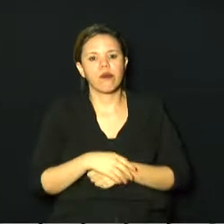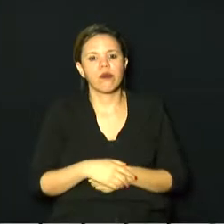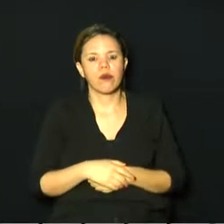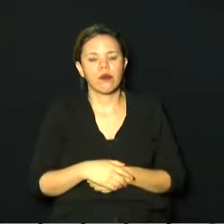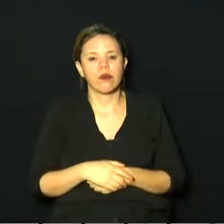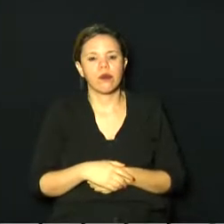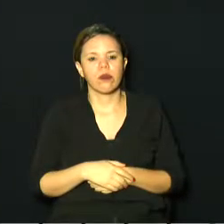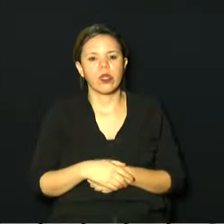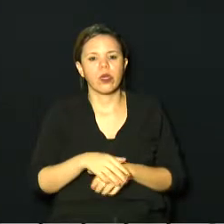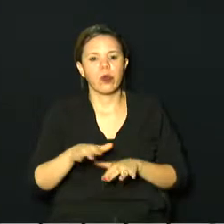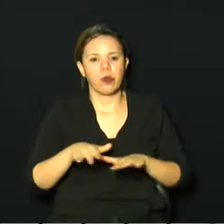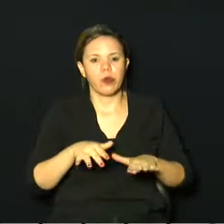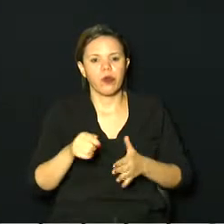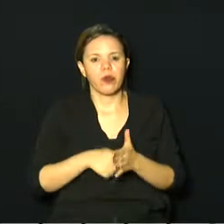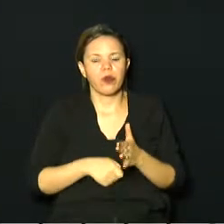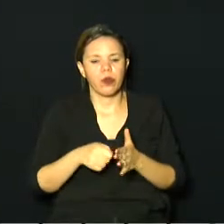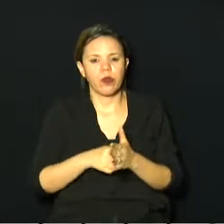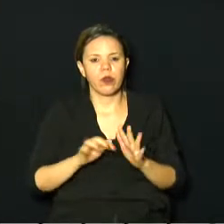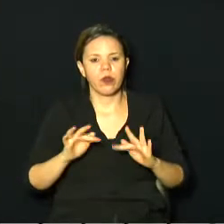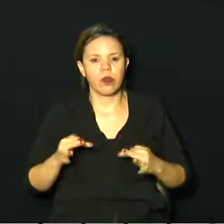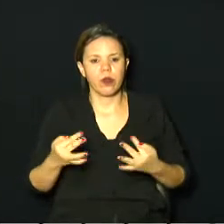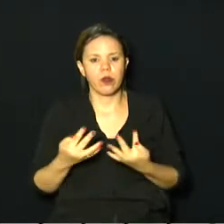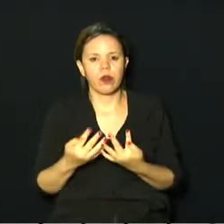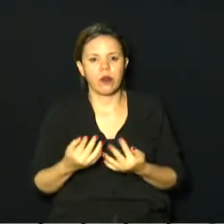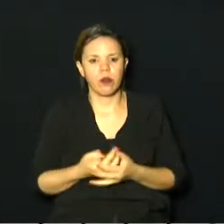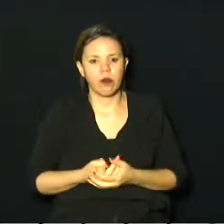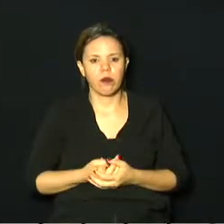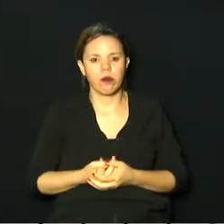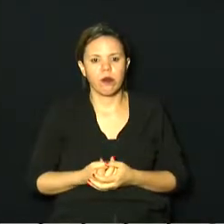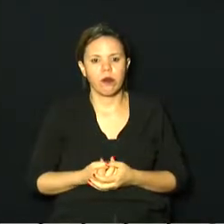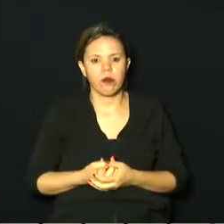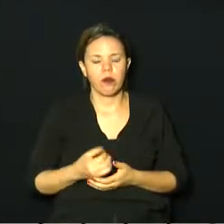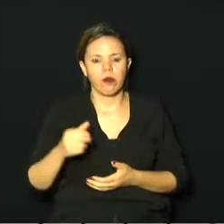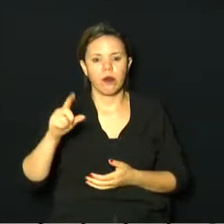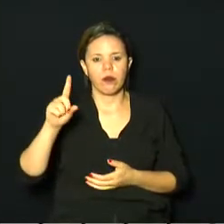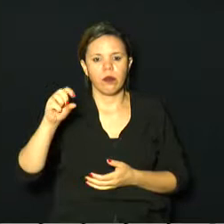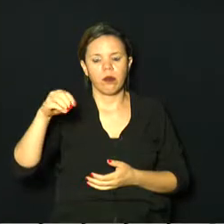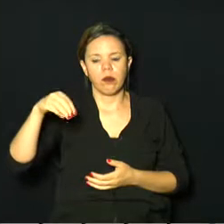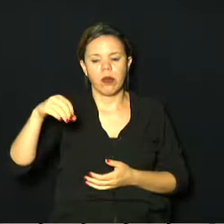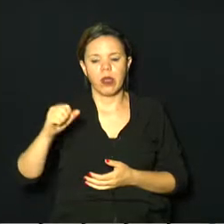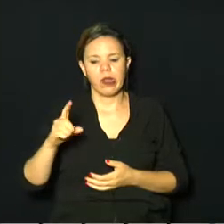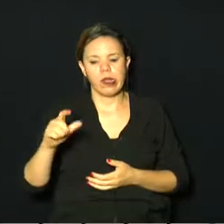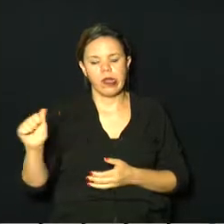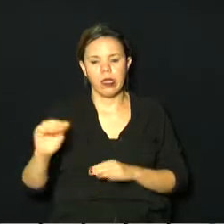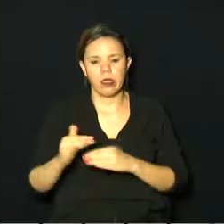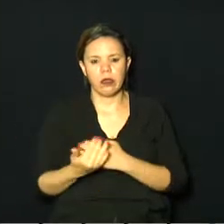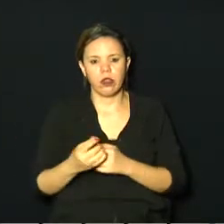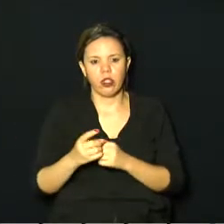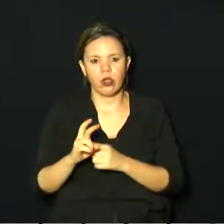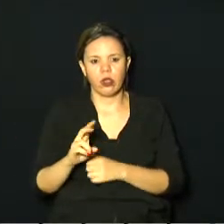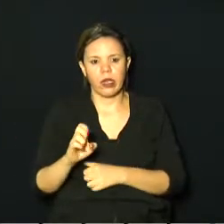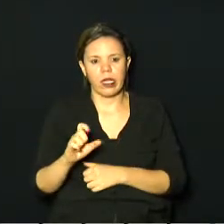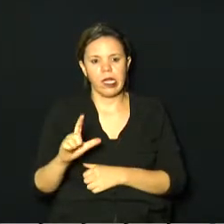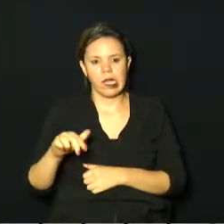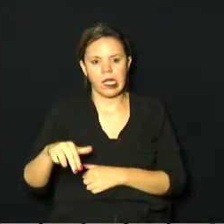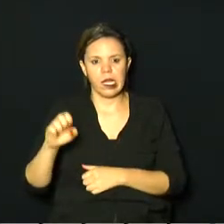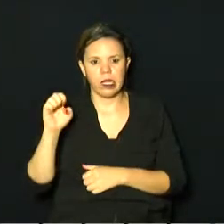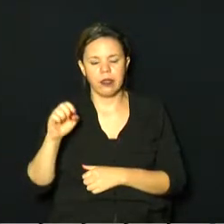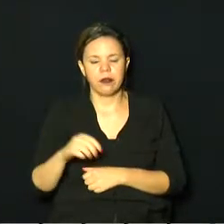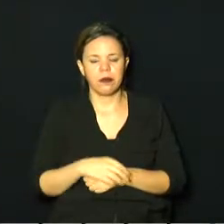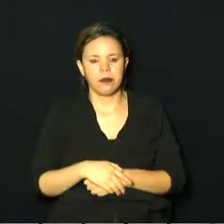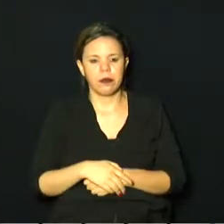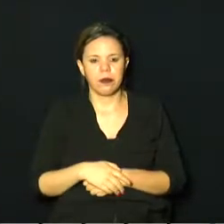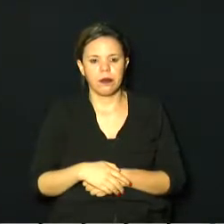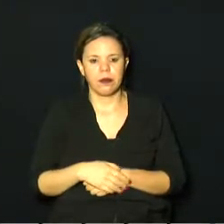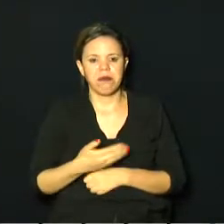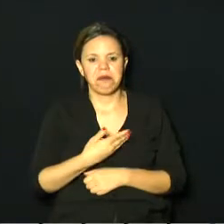do movimento e das famílias do Mandela, a doutora Eliane Stephanie também, que é uma